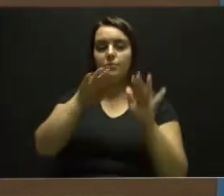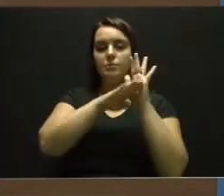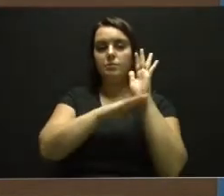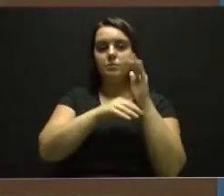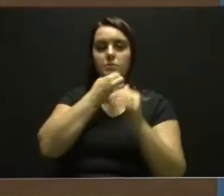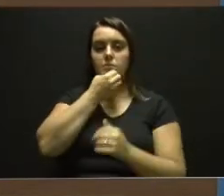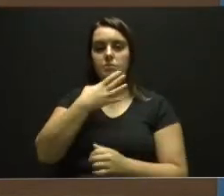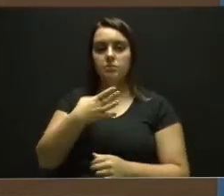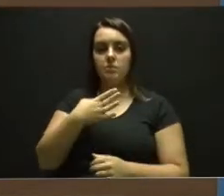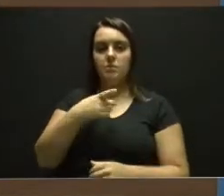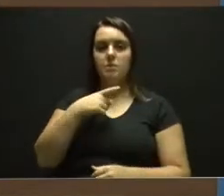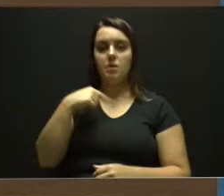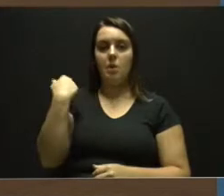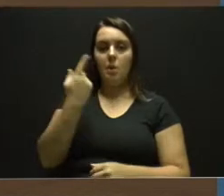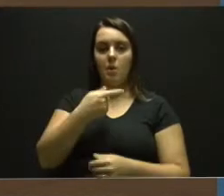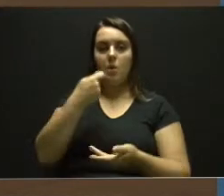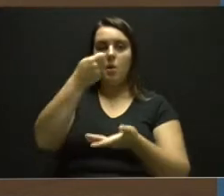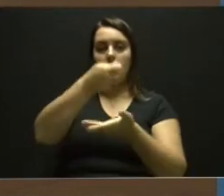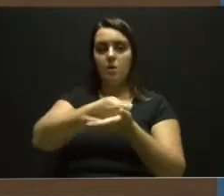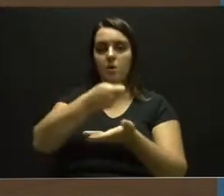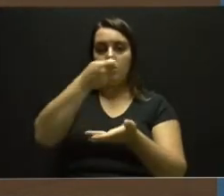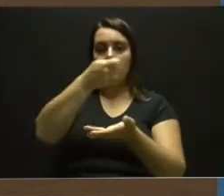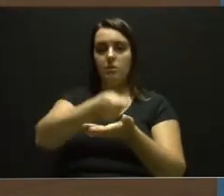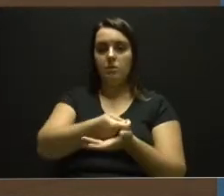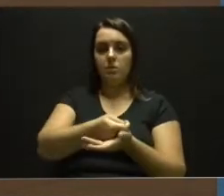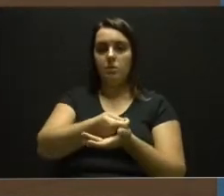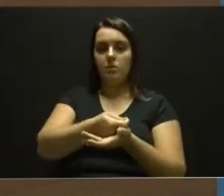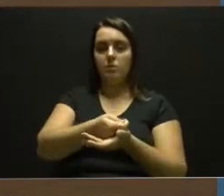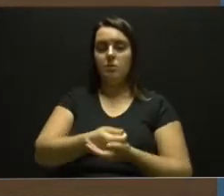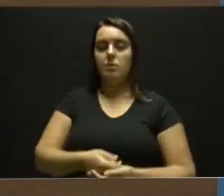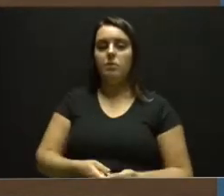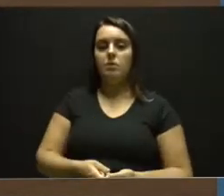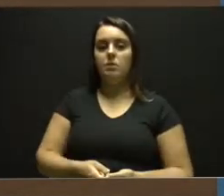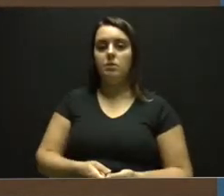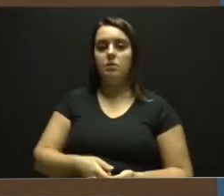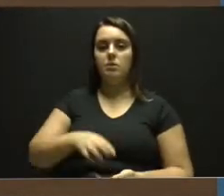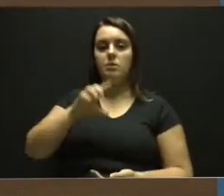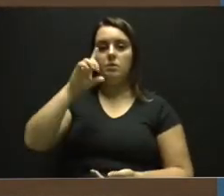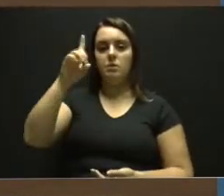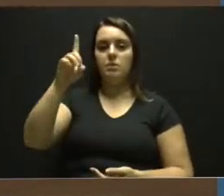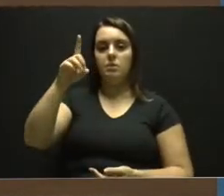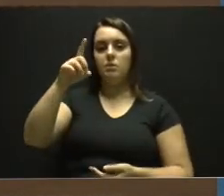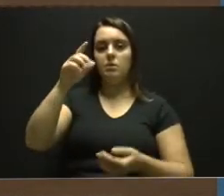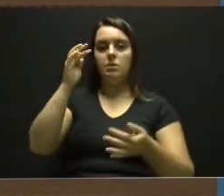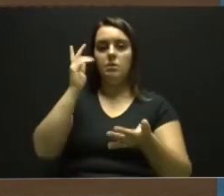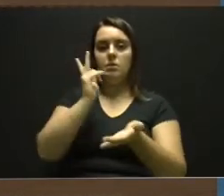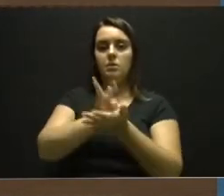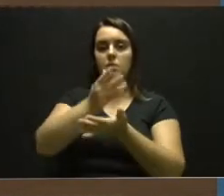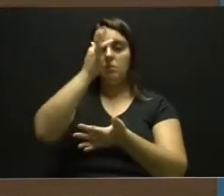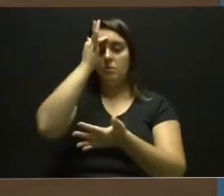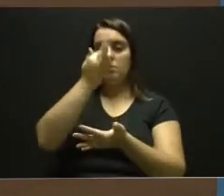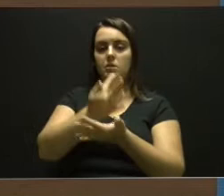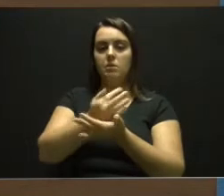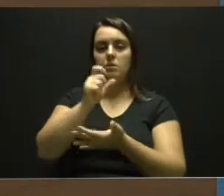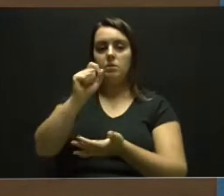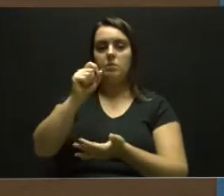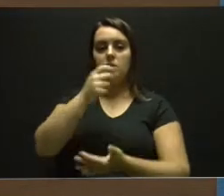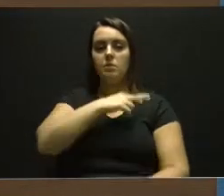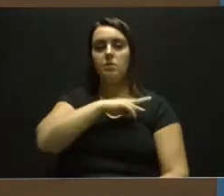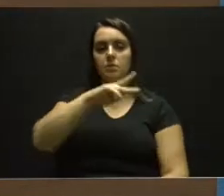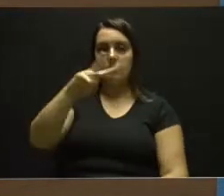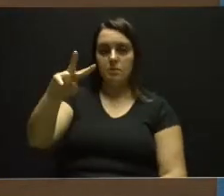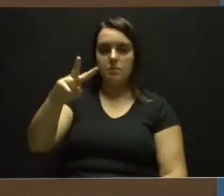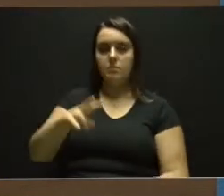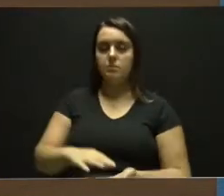quem tema nossa luta acho que deus em ter sempre fé naquele tempo